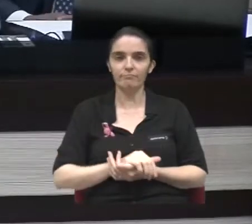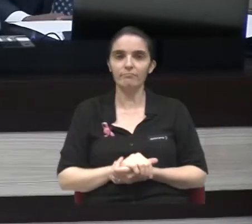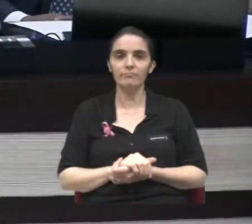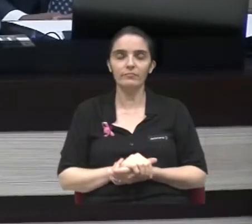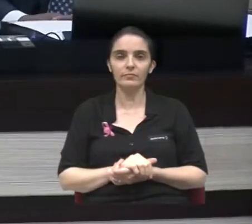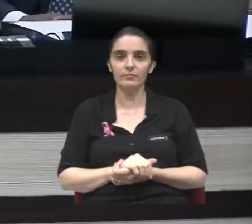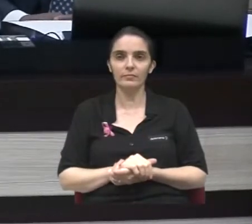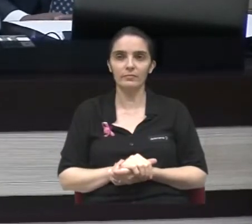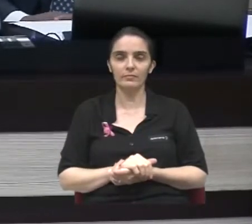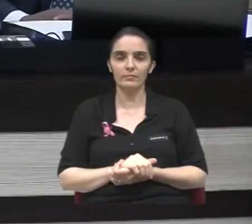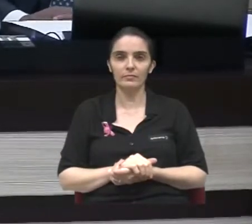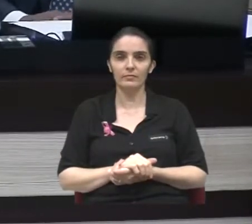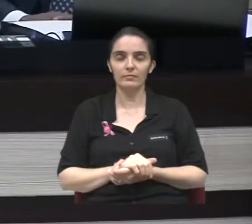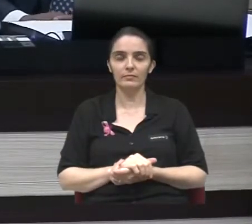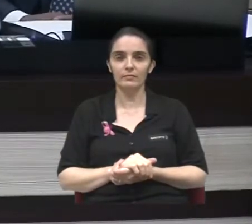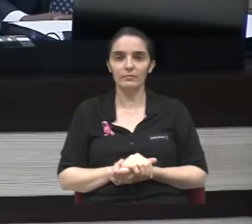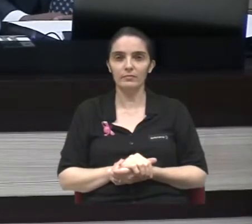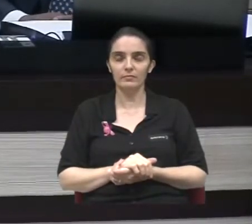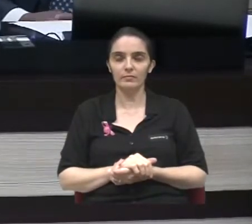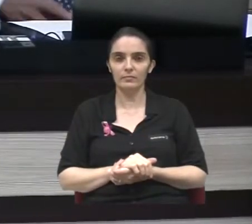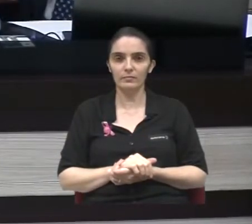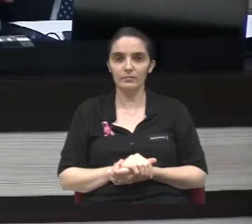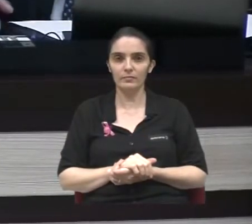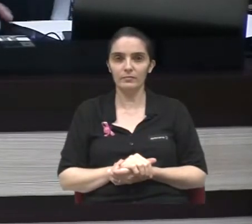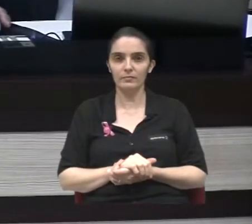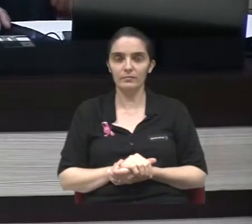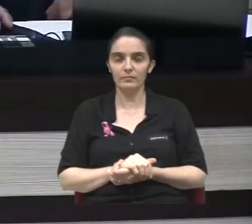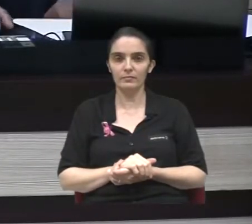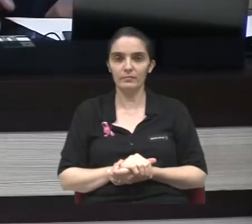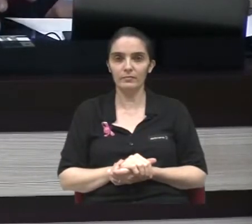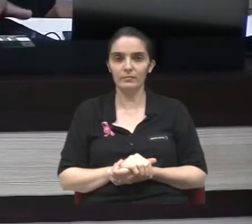será encaminhada. Próxima moção.